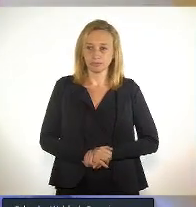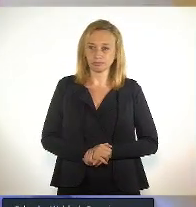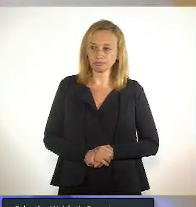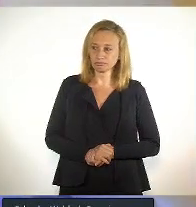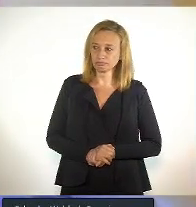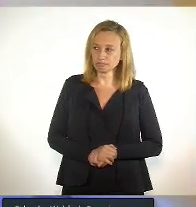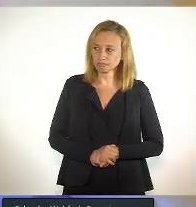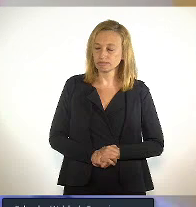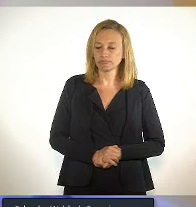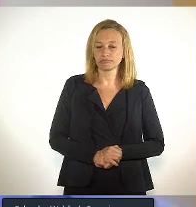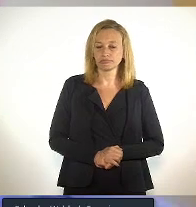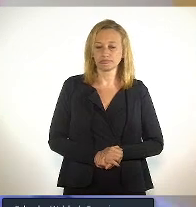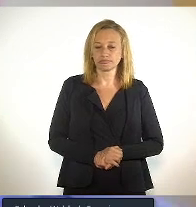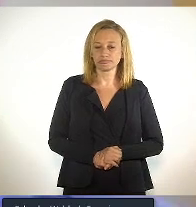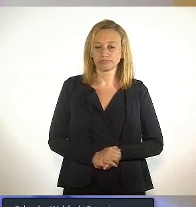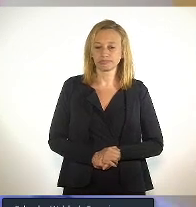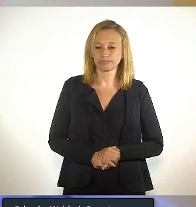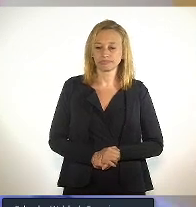menção